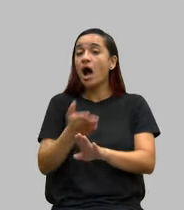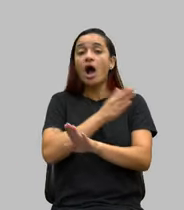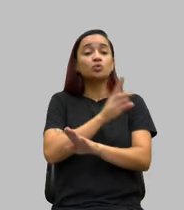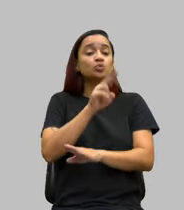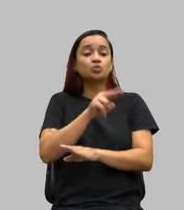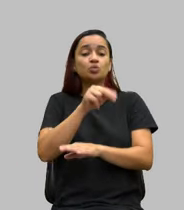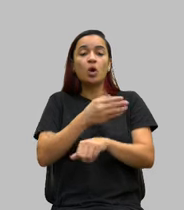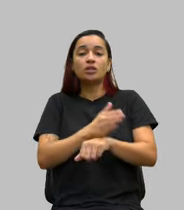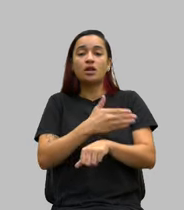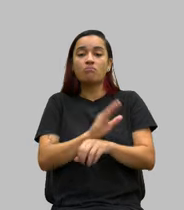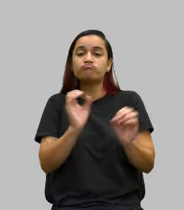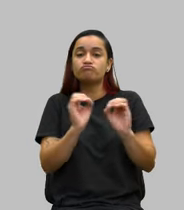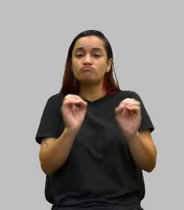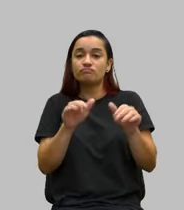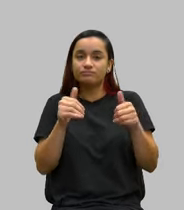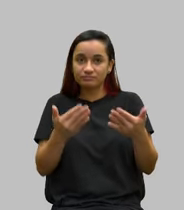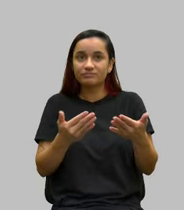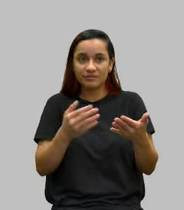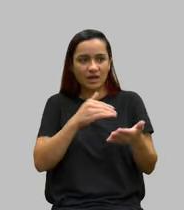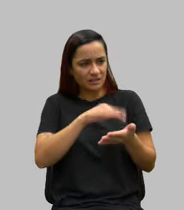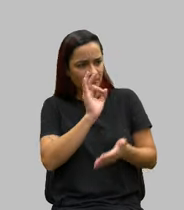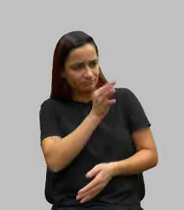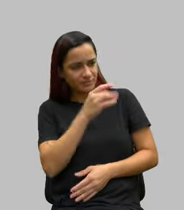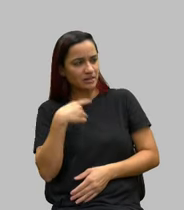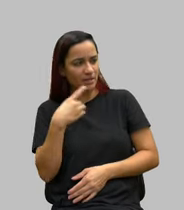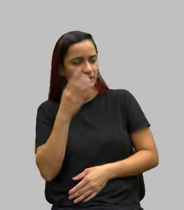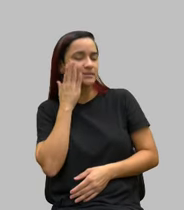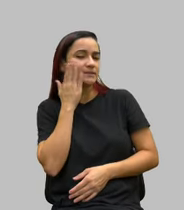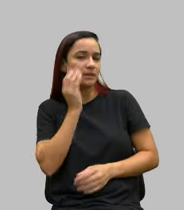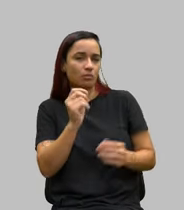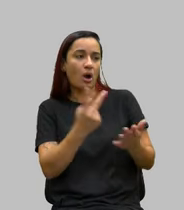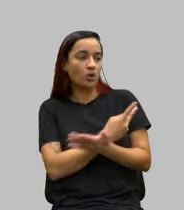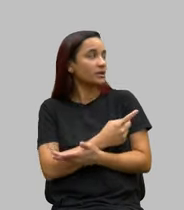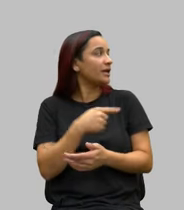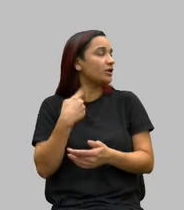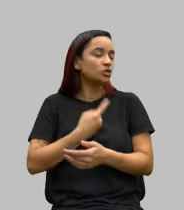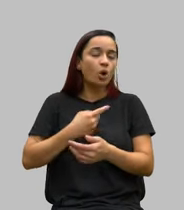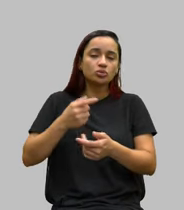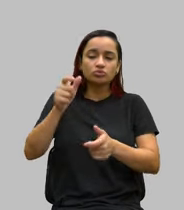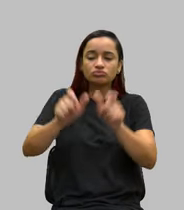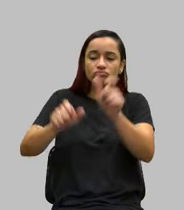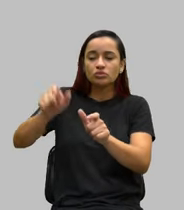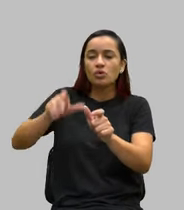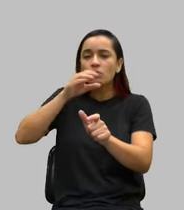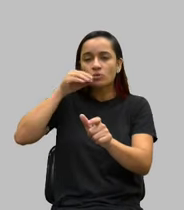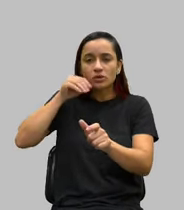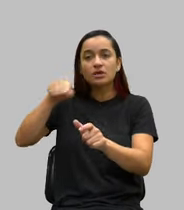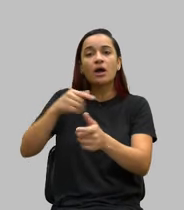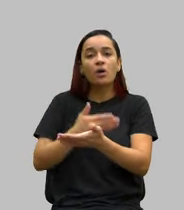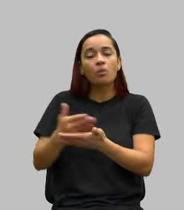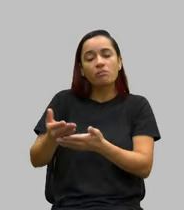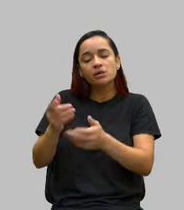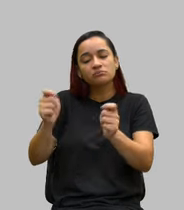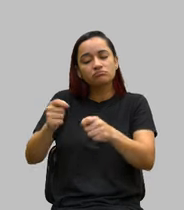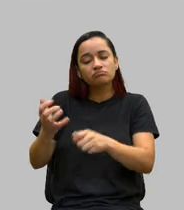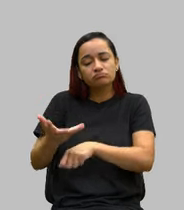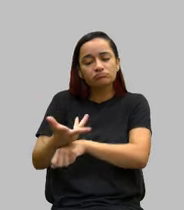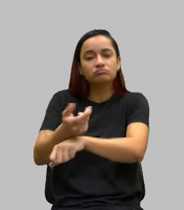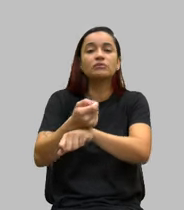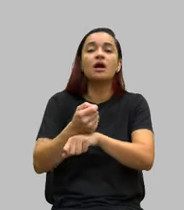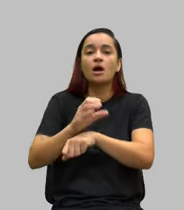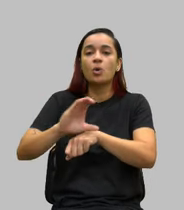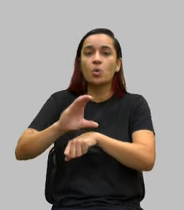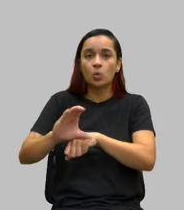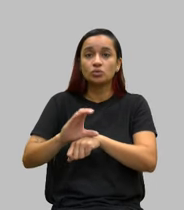o deputado Gustavo conhece bem essa situação né da da capacitação dos nossos servidores né através dos armamentos então no momento nós temos